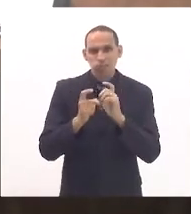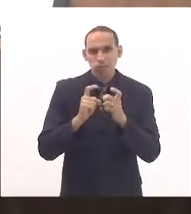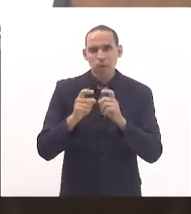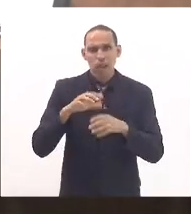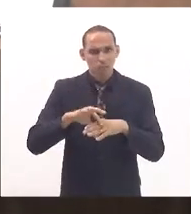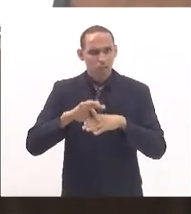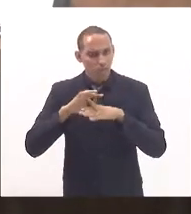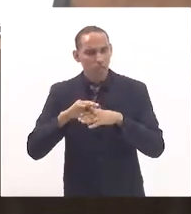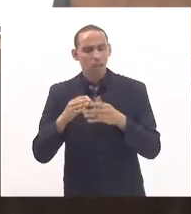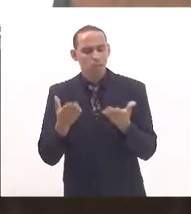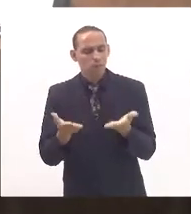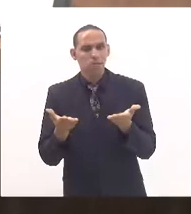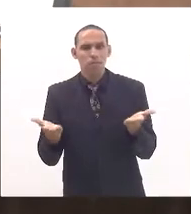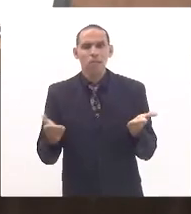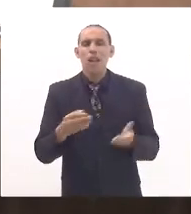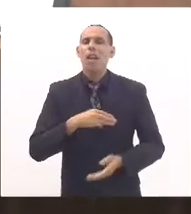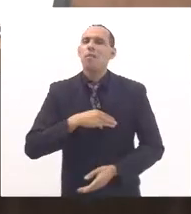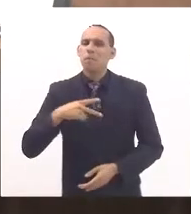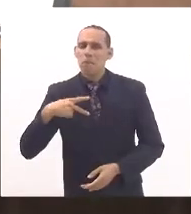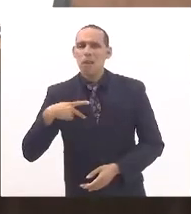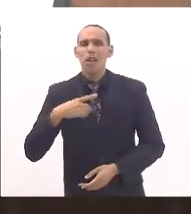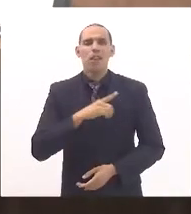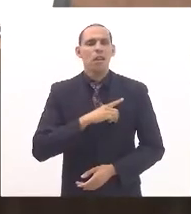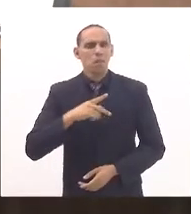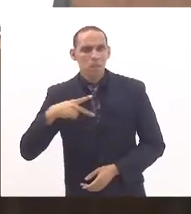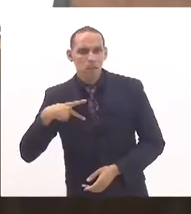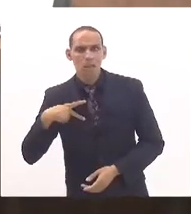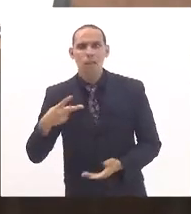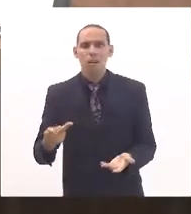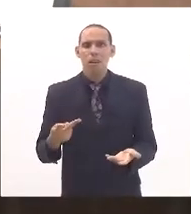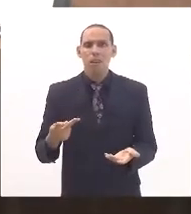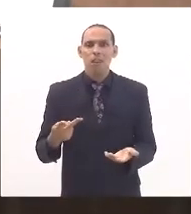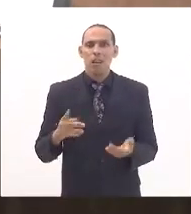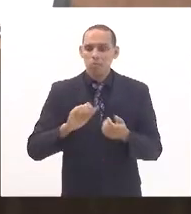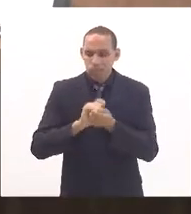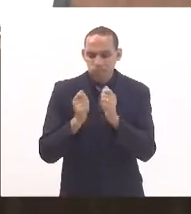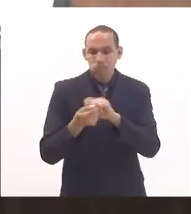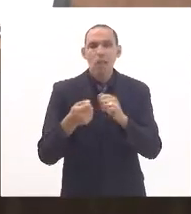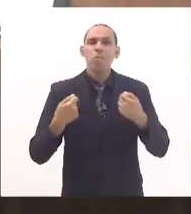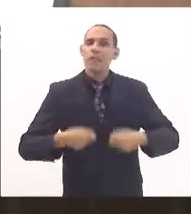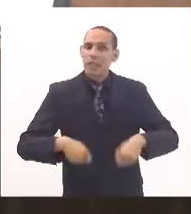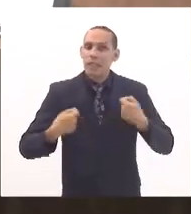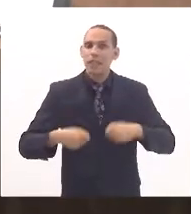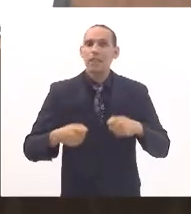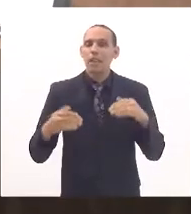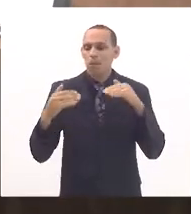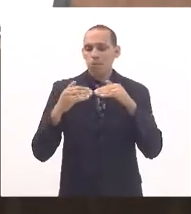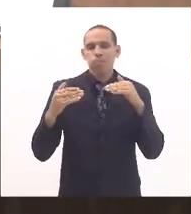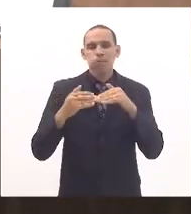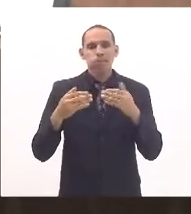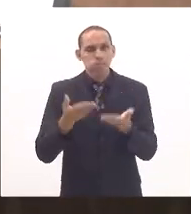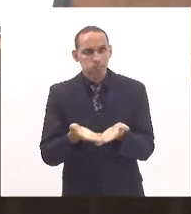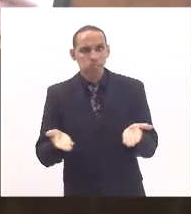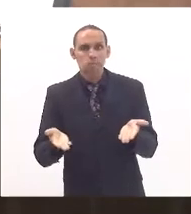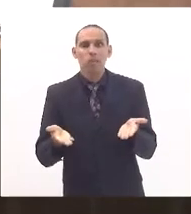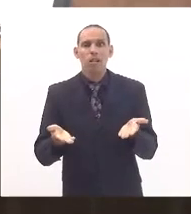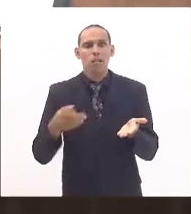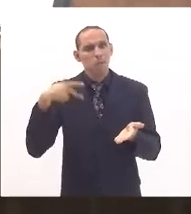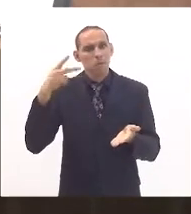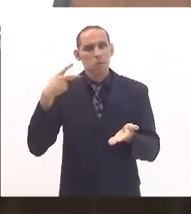entendo que tanto o Ministério Público como a Defensoria devem se adaptar à liturgia do Parlamento e participar desses